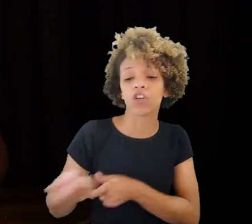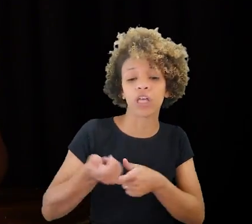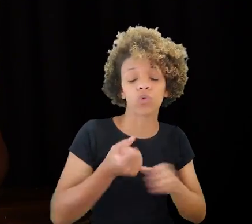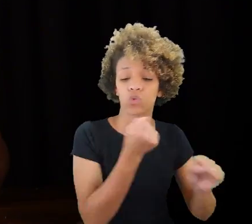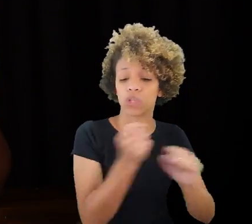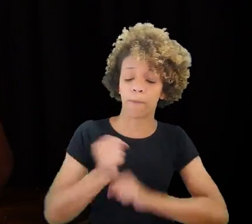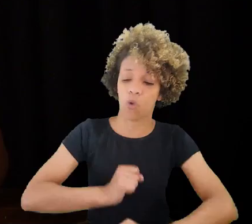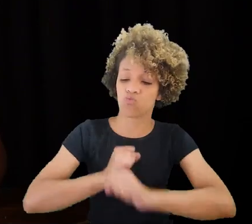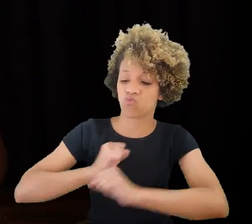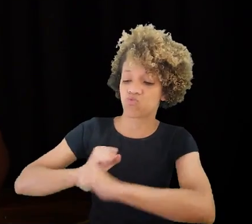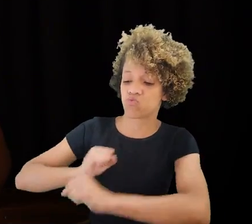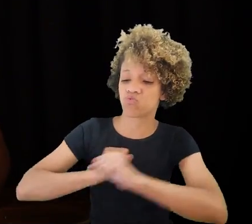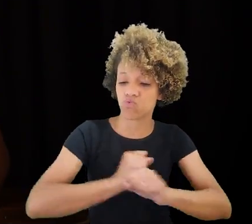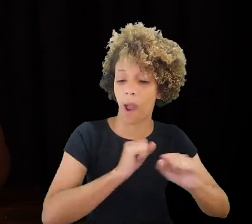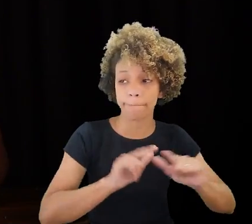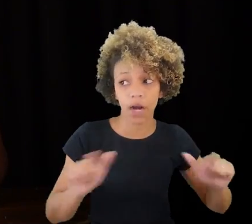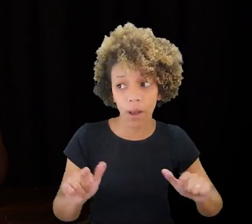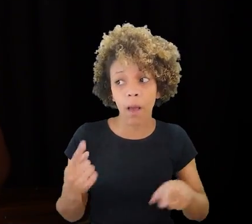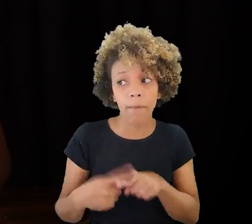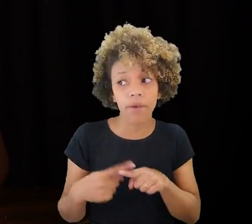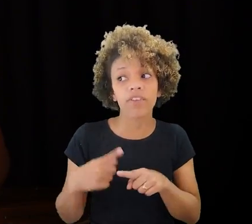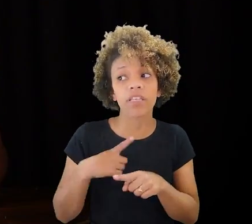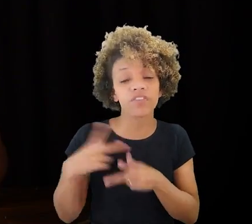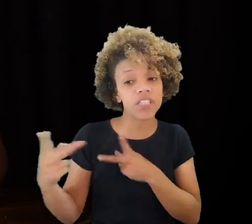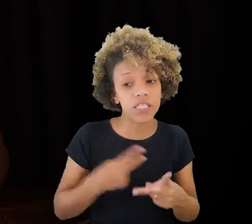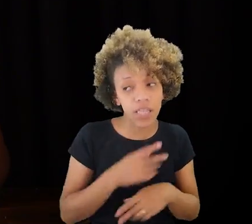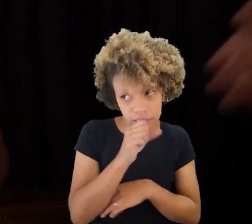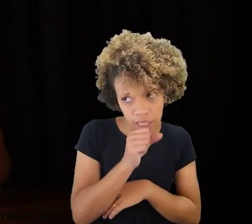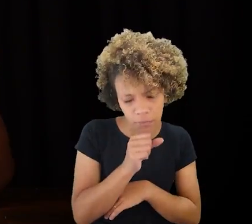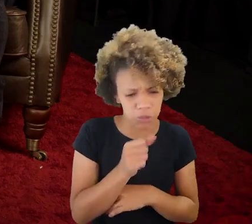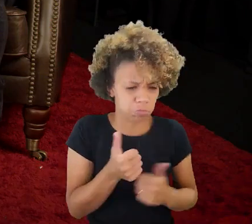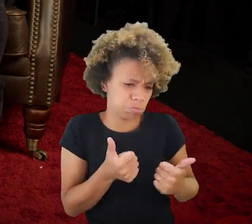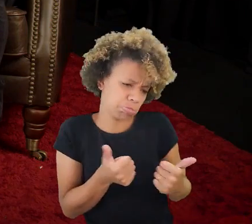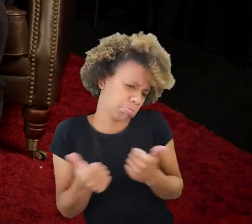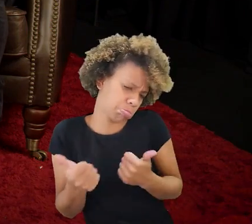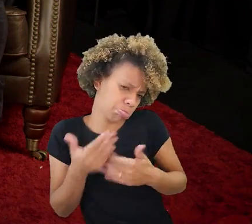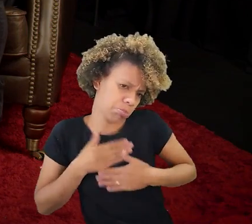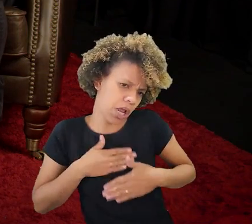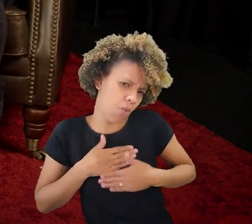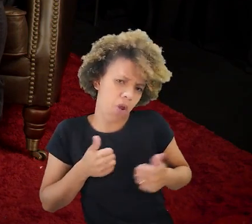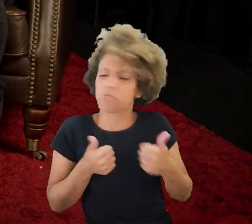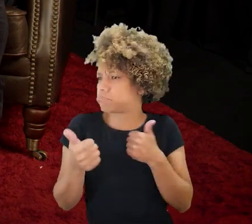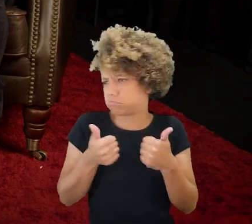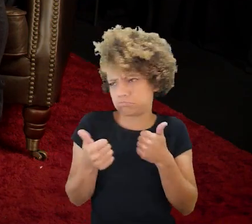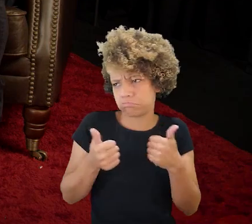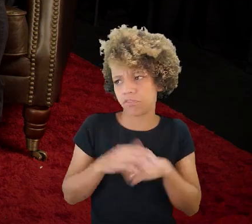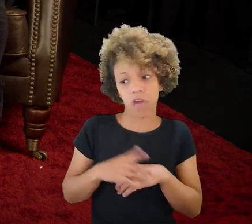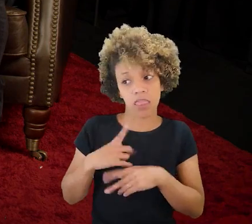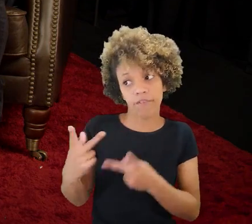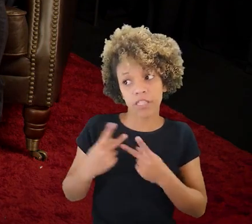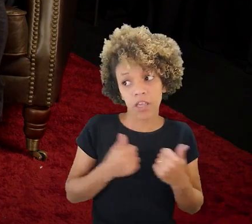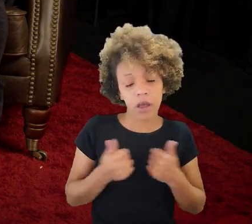desinfetante o sabão os baratos para vocês limpar o Pavilhão porque vocês vão ter sábado Ah já era né irmão nós fal opa não